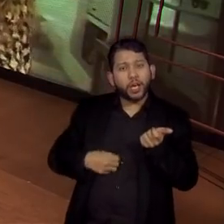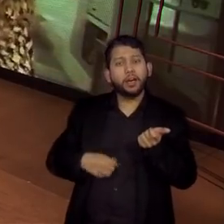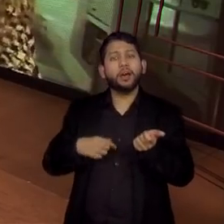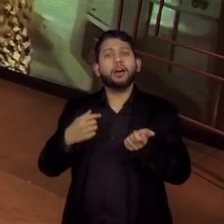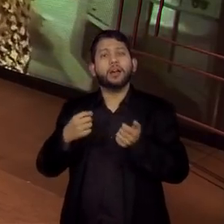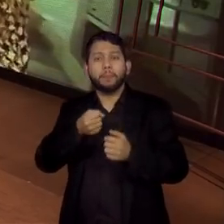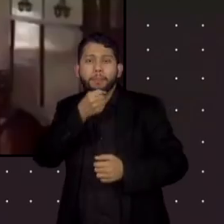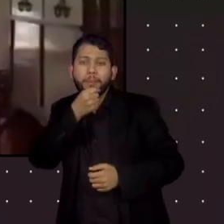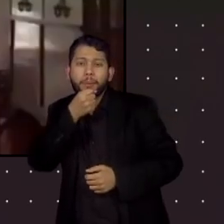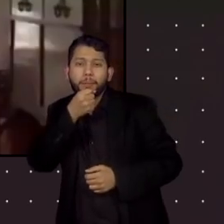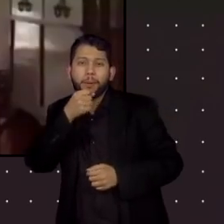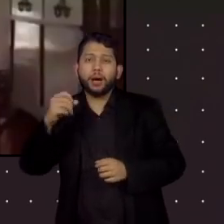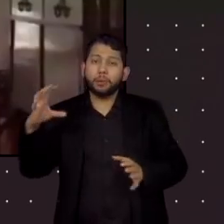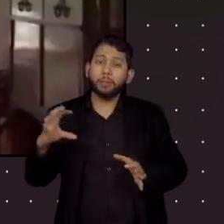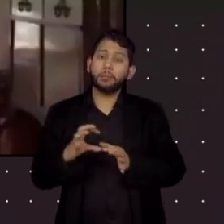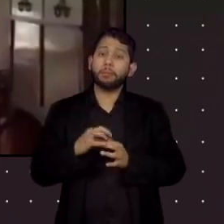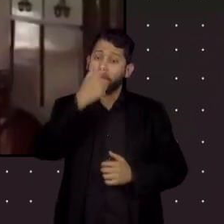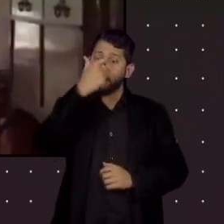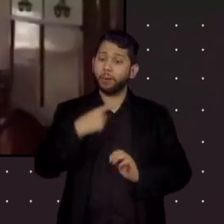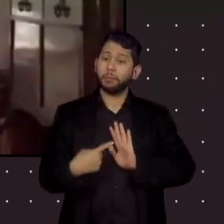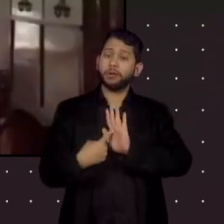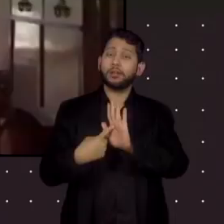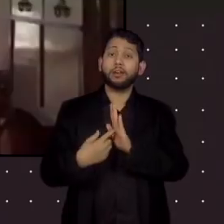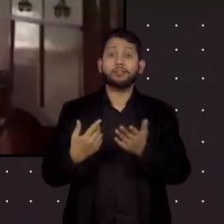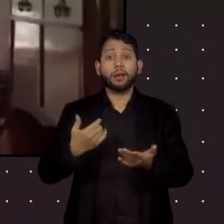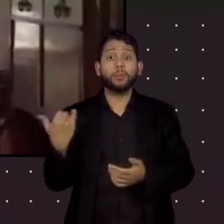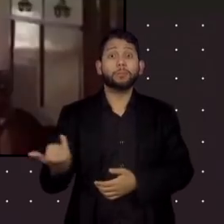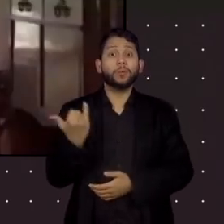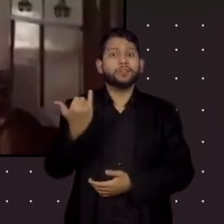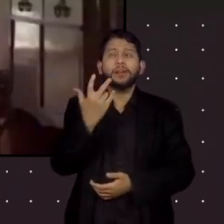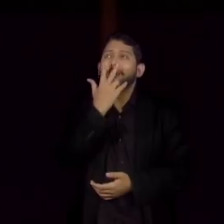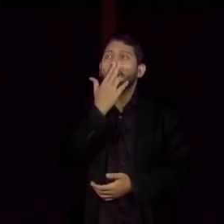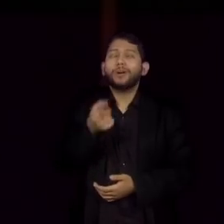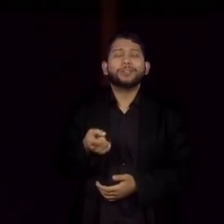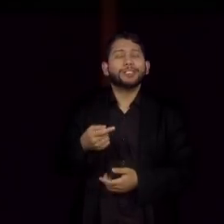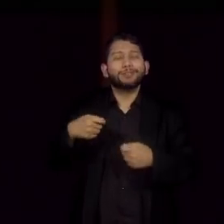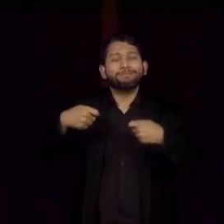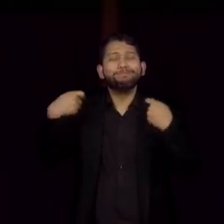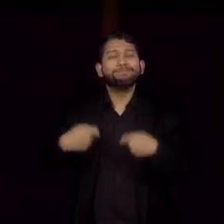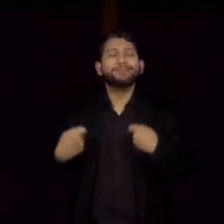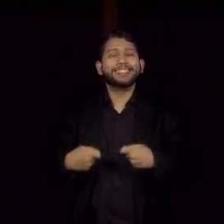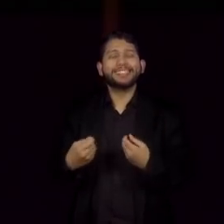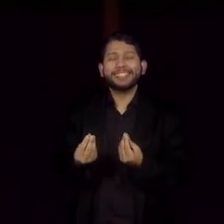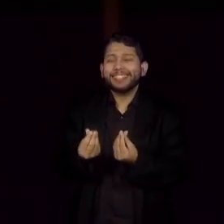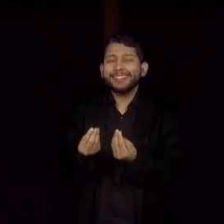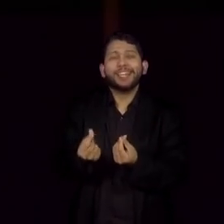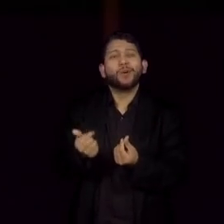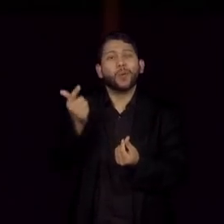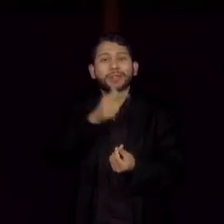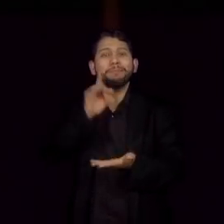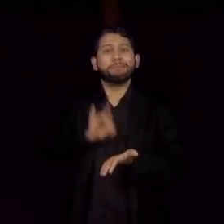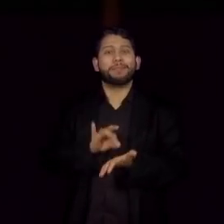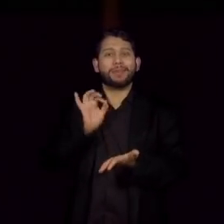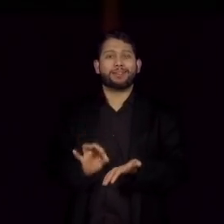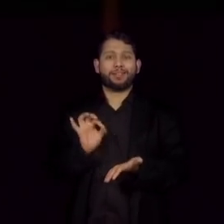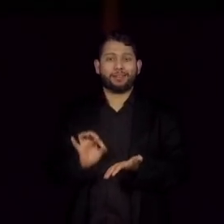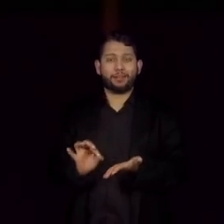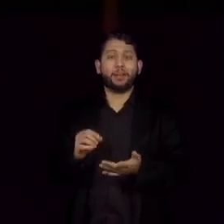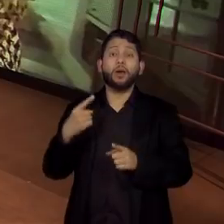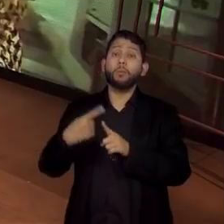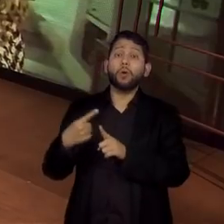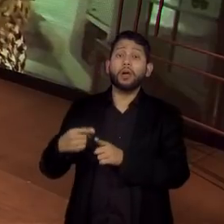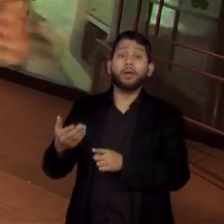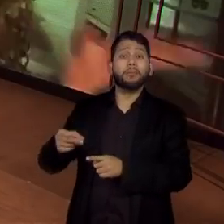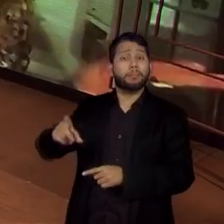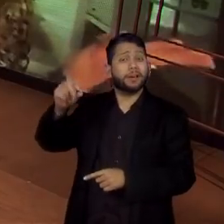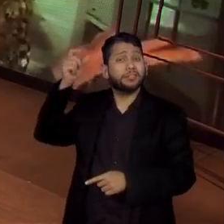arranjo e eu me apresentando para a gente. Acho que é uma coisa que a gente precisa concretizar. já que nós